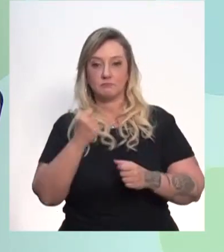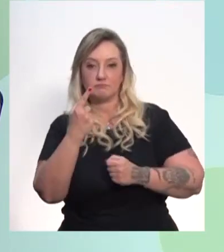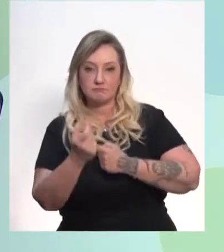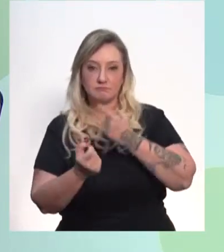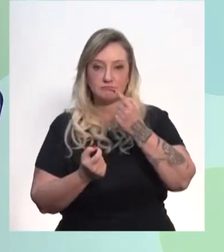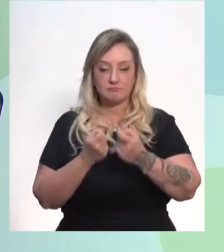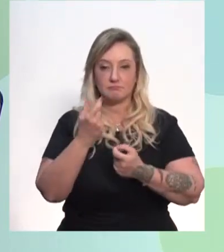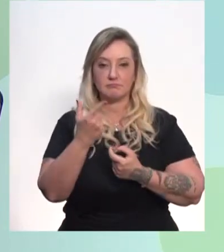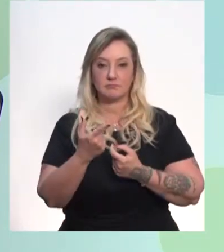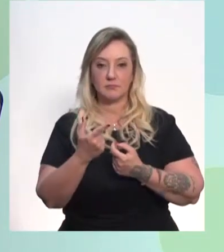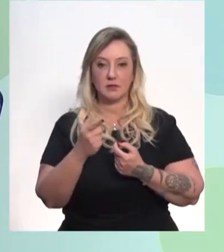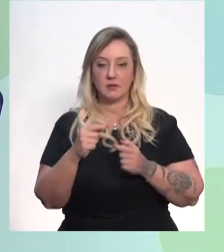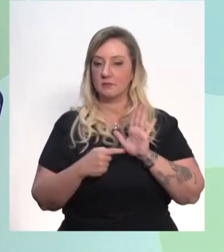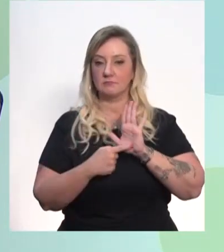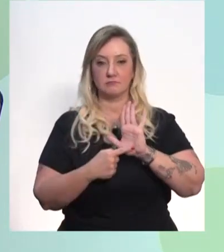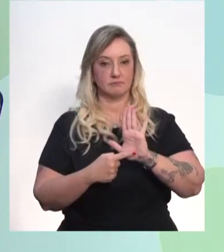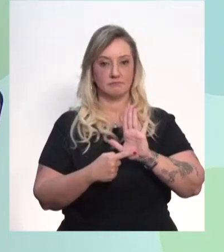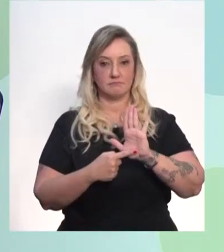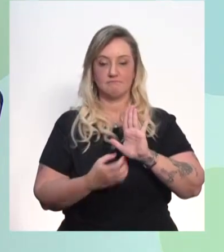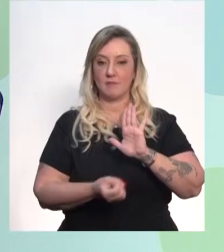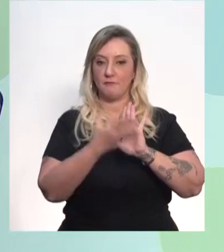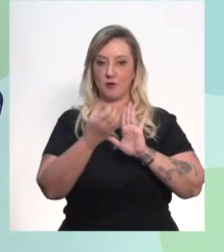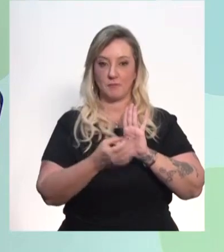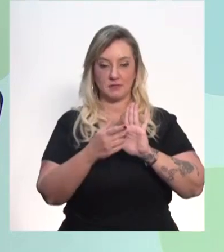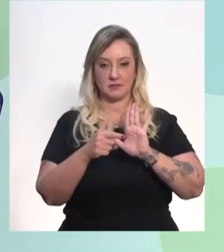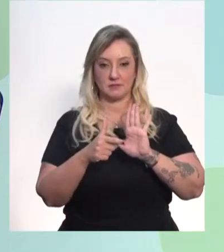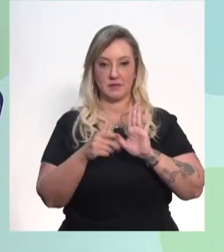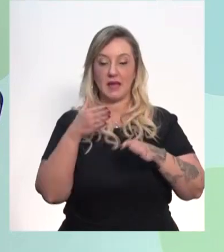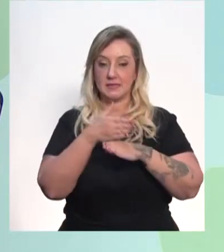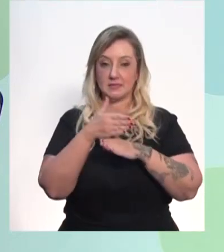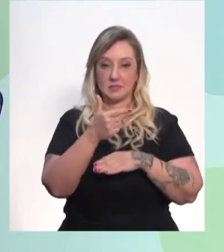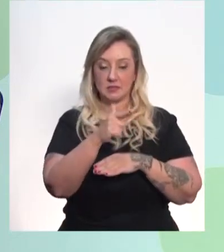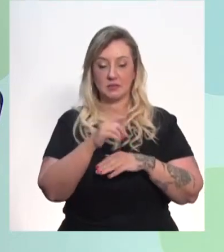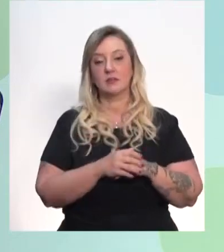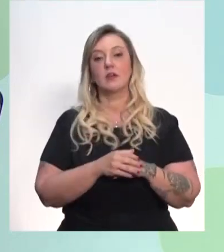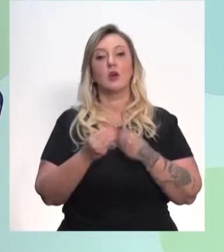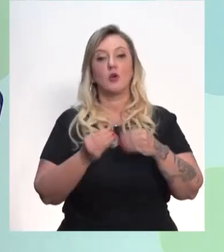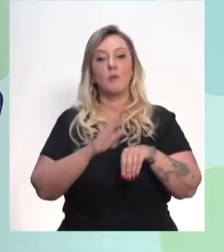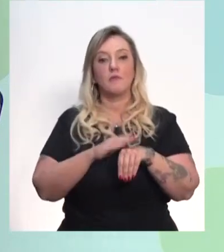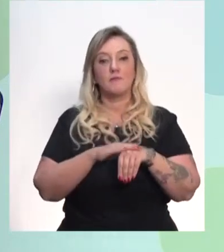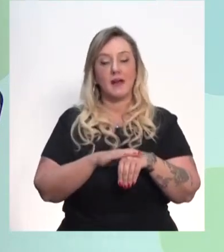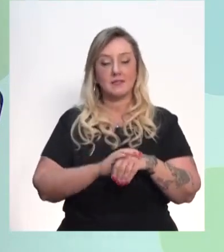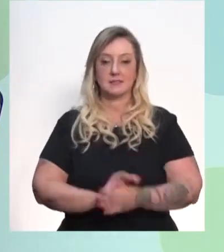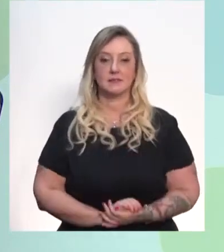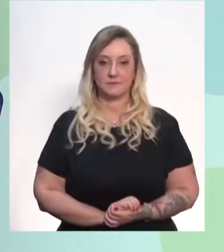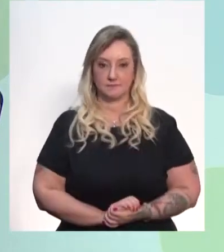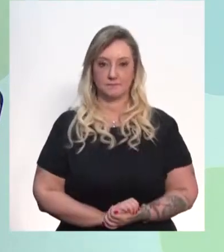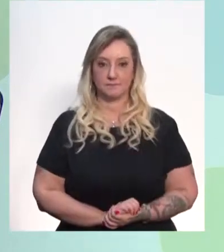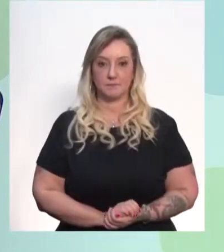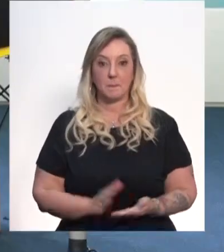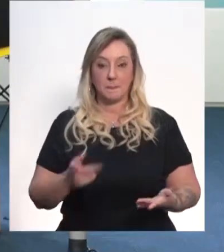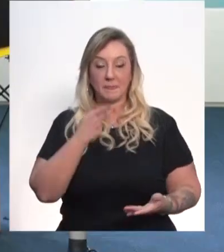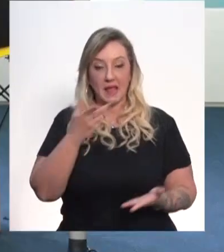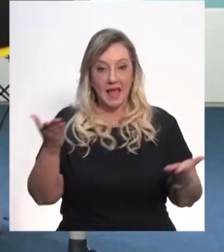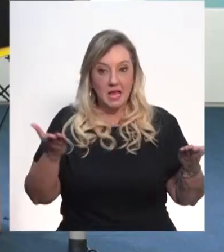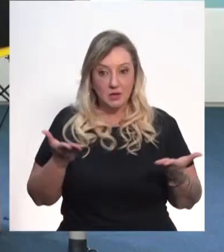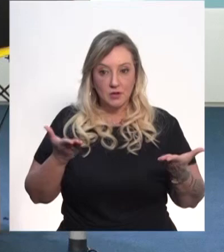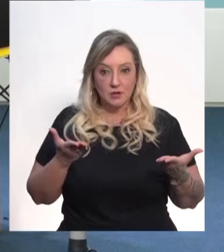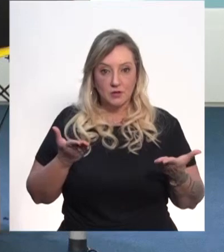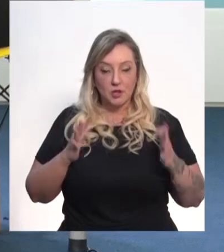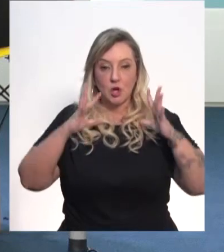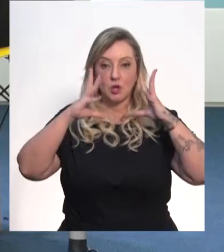reuniões que serão feitas mediadas por tecnologia. Então, a importância de termos essa ferramenta à disposição. E